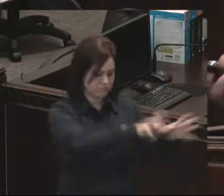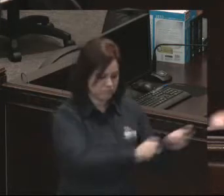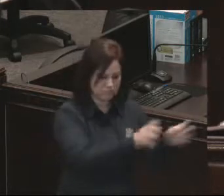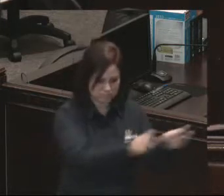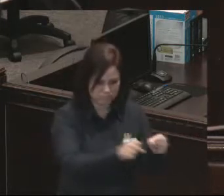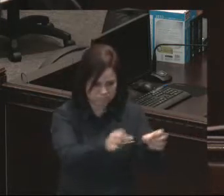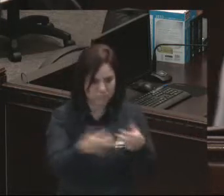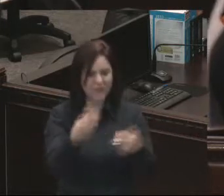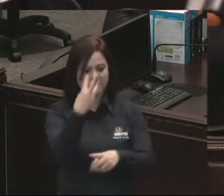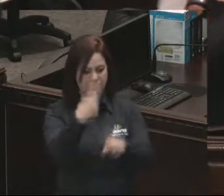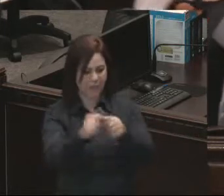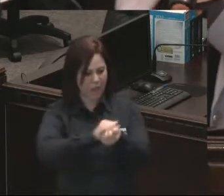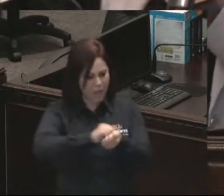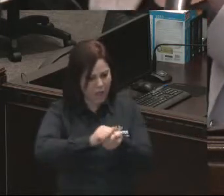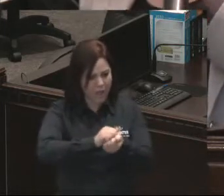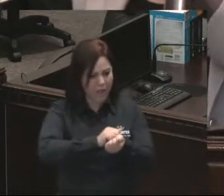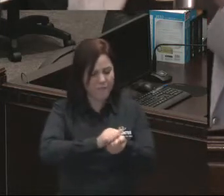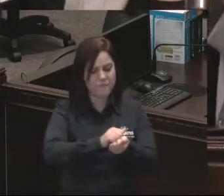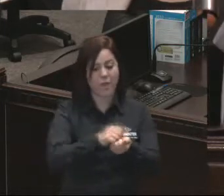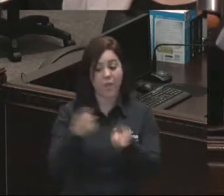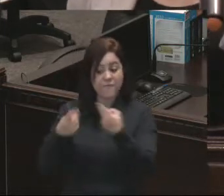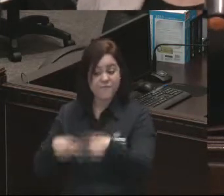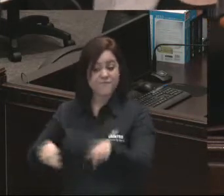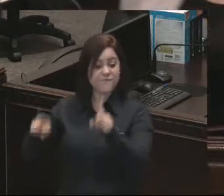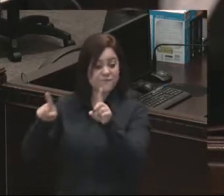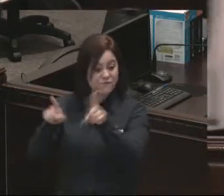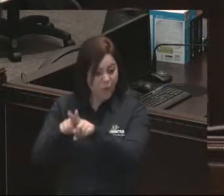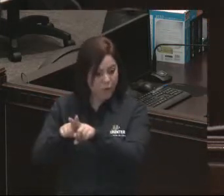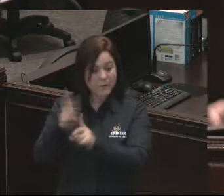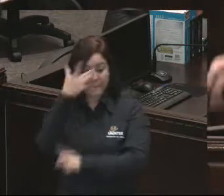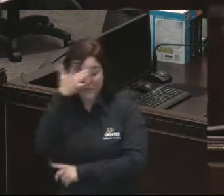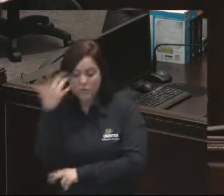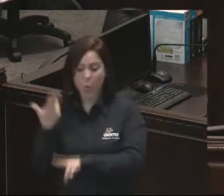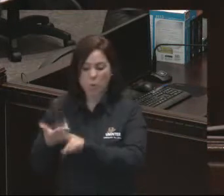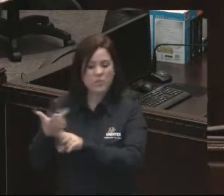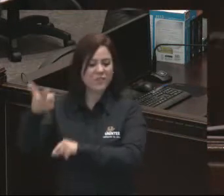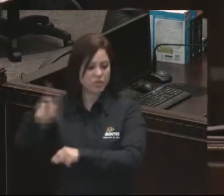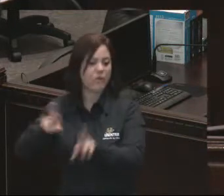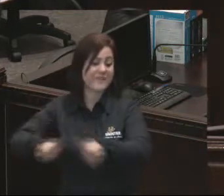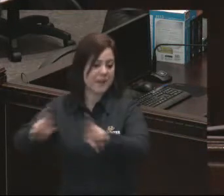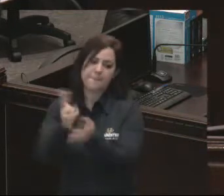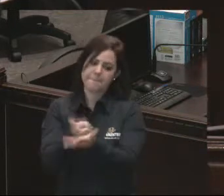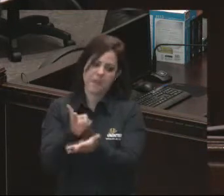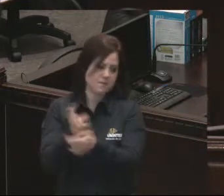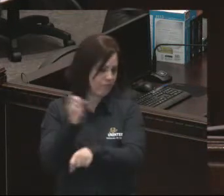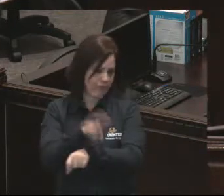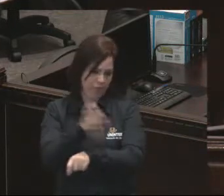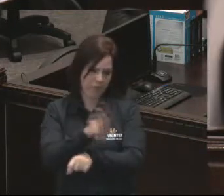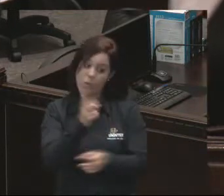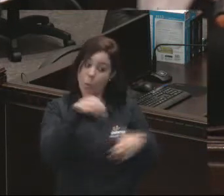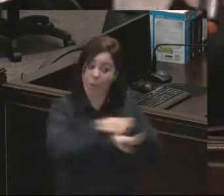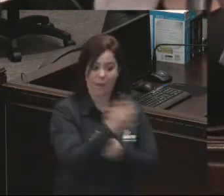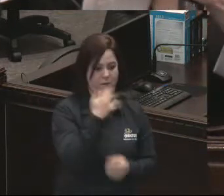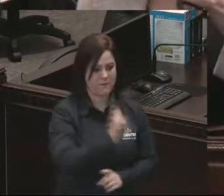embalagens, lavava 3 vezes e devolvia ao produtor, né, ou à empresa. Porém, não se